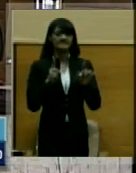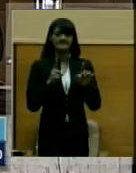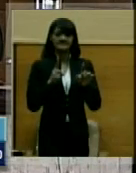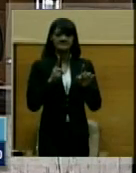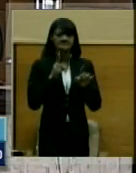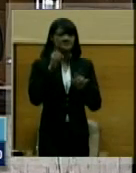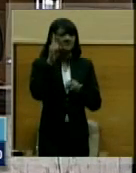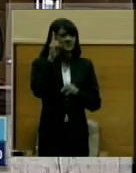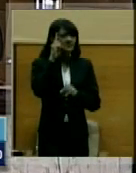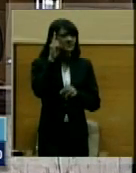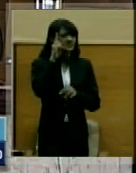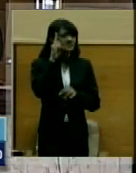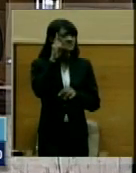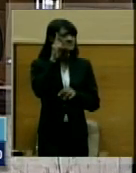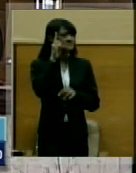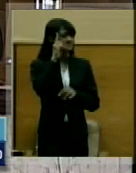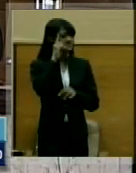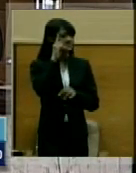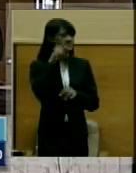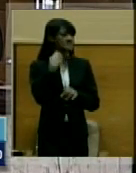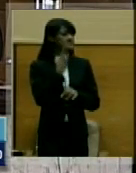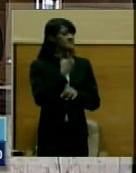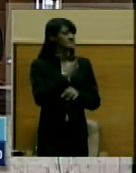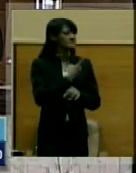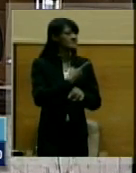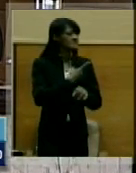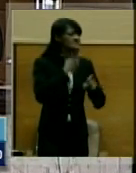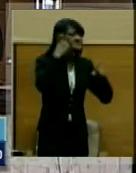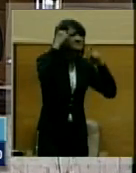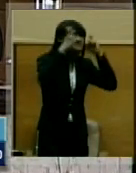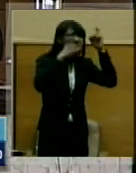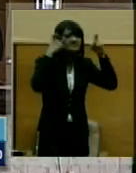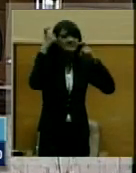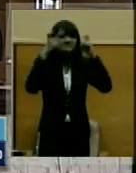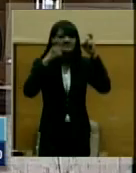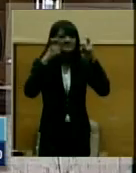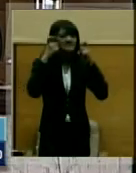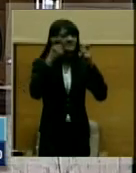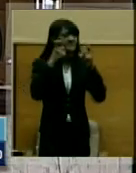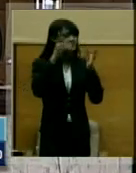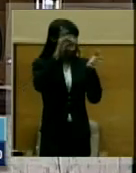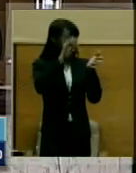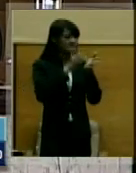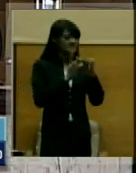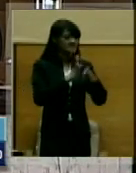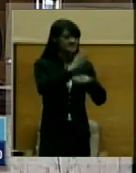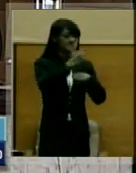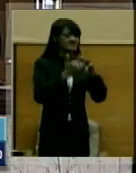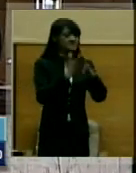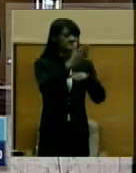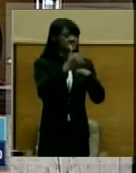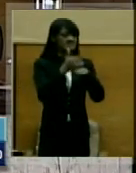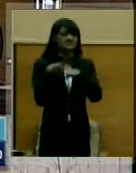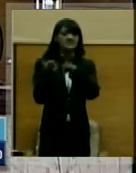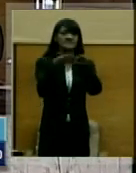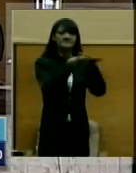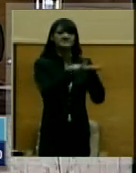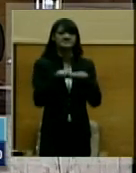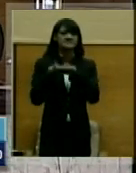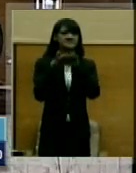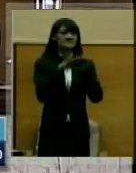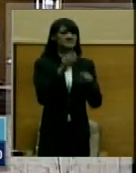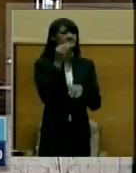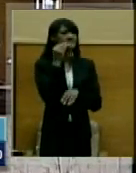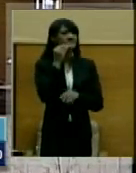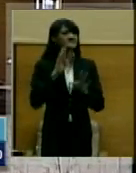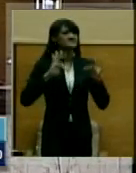cotidianos. Que tal nos preocuparmos mais com a viabilização da acessibilidade e da igualdade de oportunidade